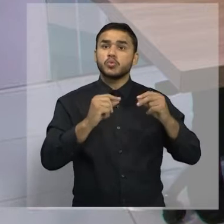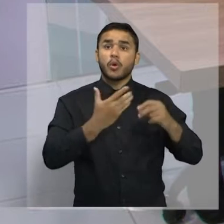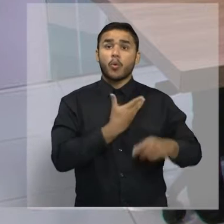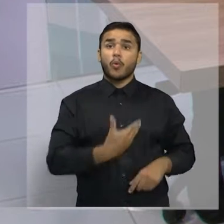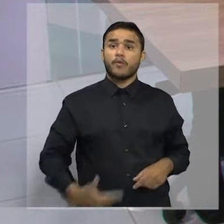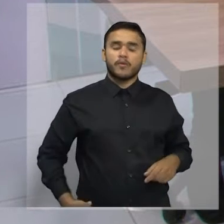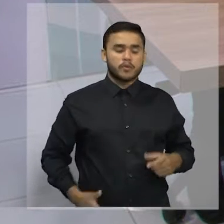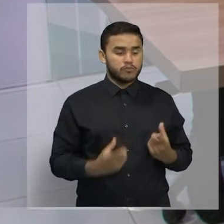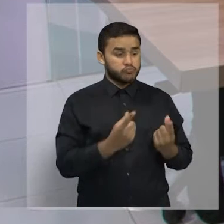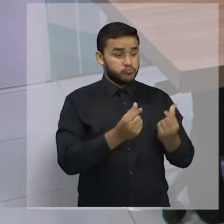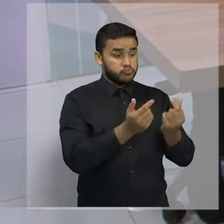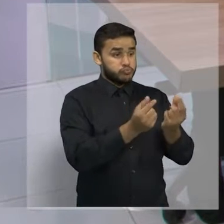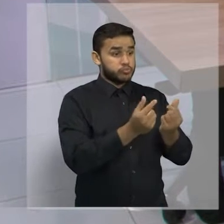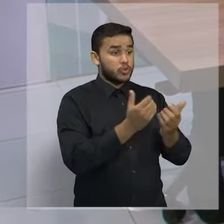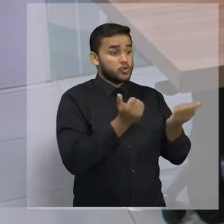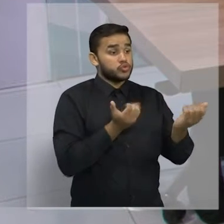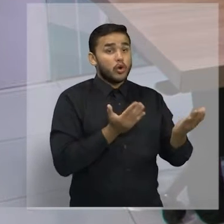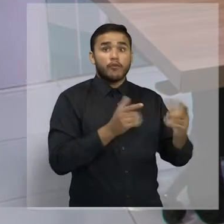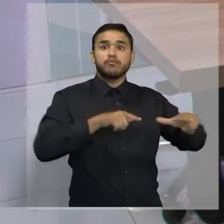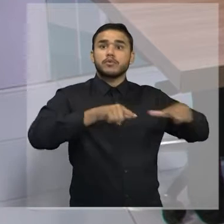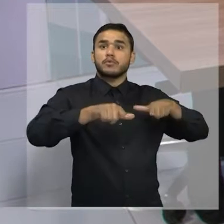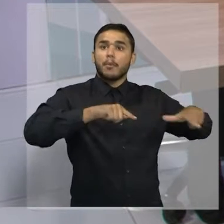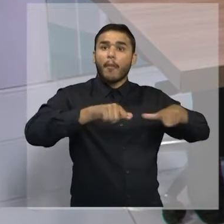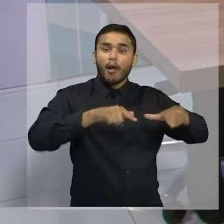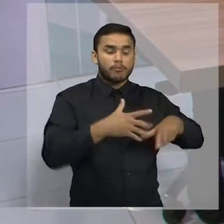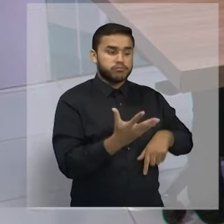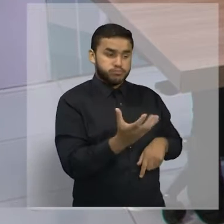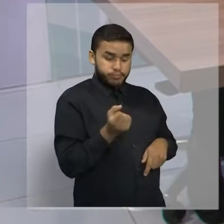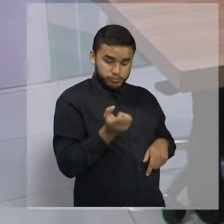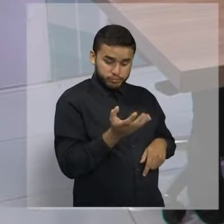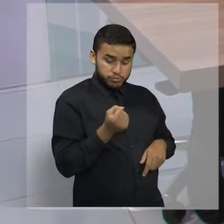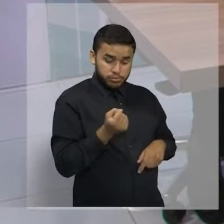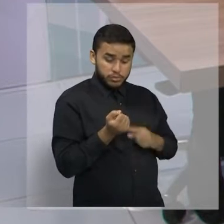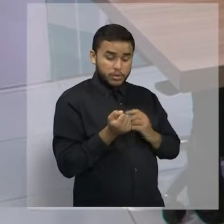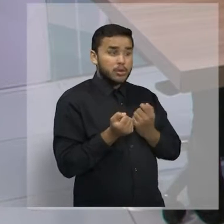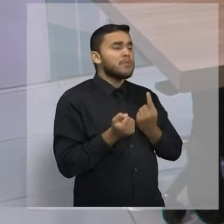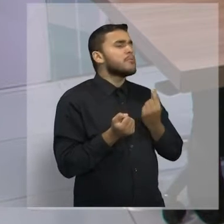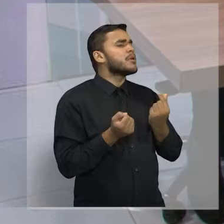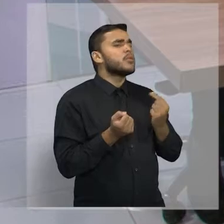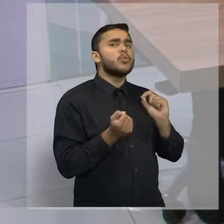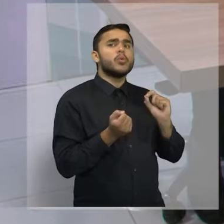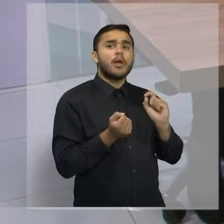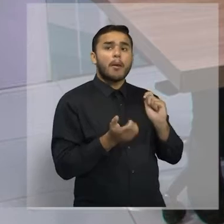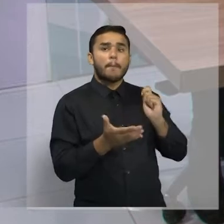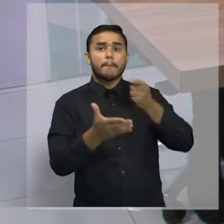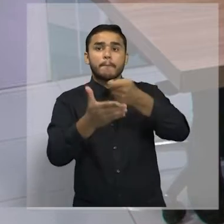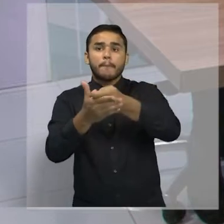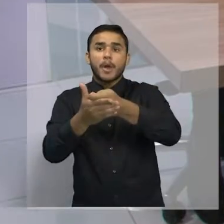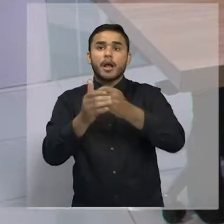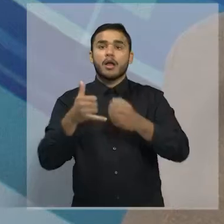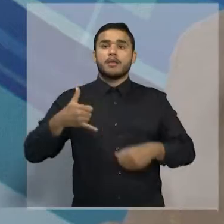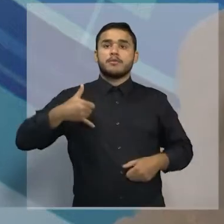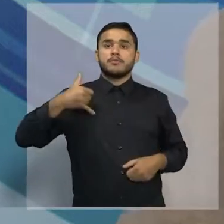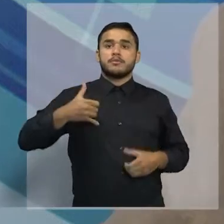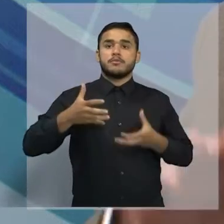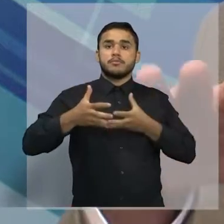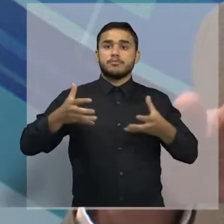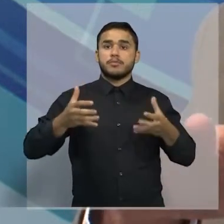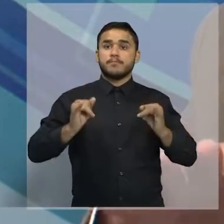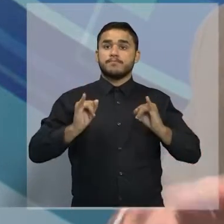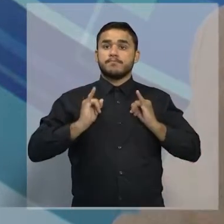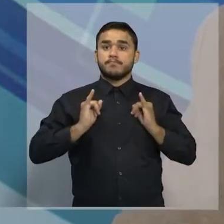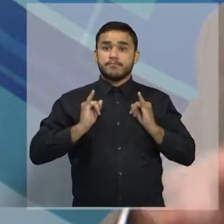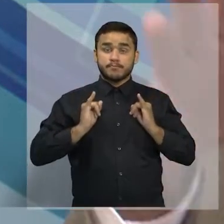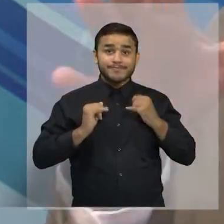Estado. Por que há esse pacto? Porque exatamente o Estado, ele garante numa determinada faixa